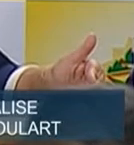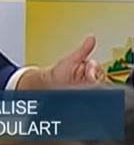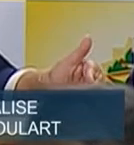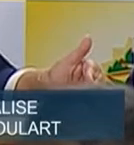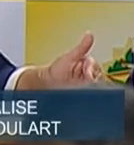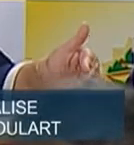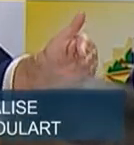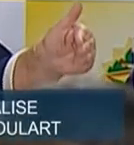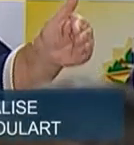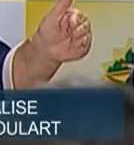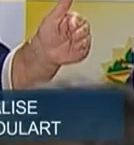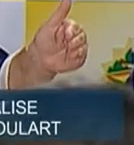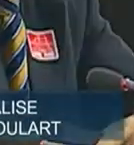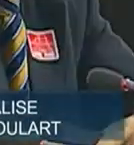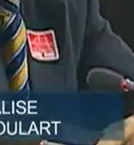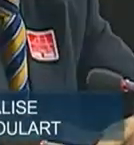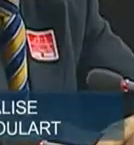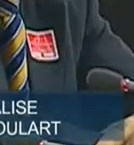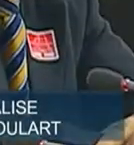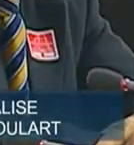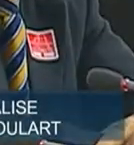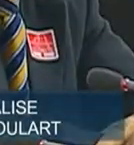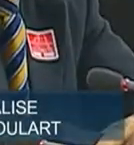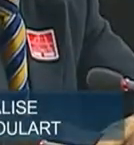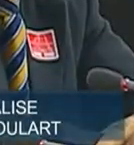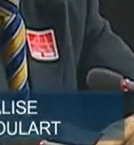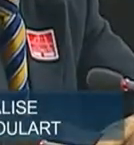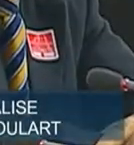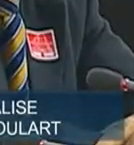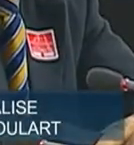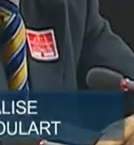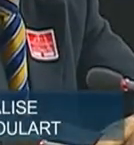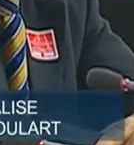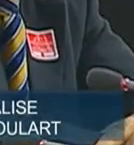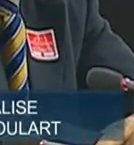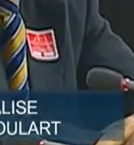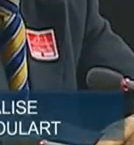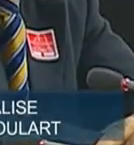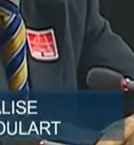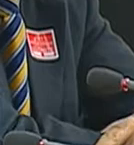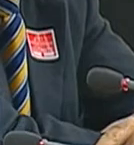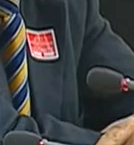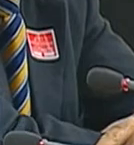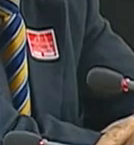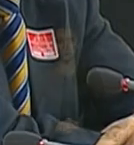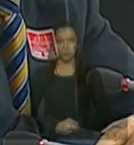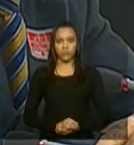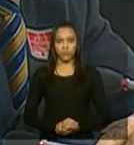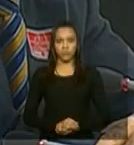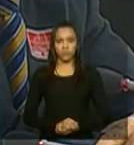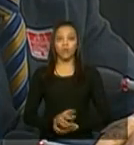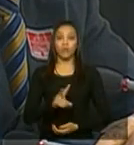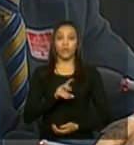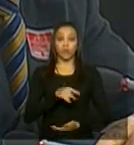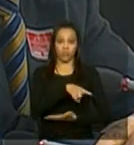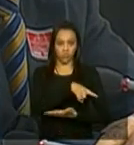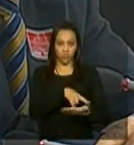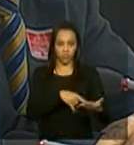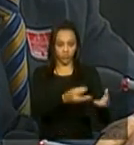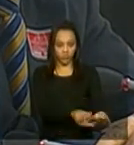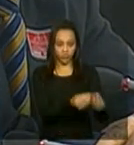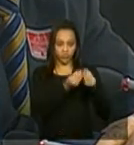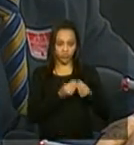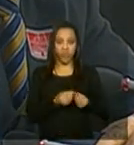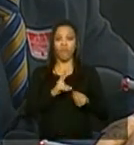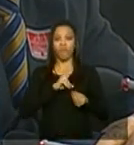familiares o laudo que está aqui será revisado pelos